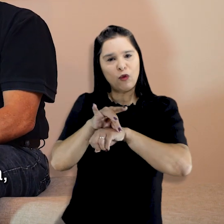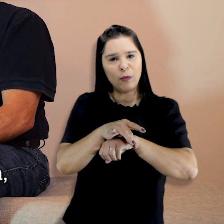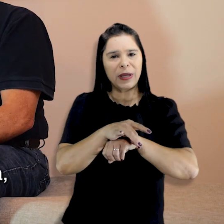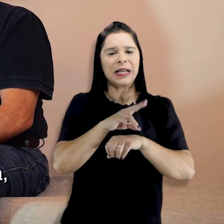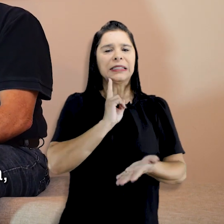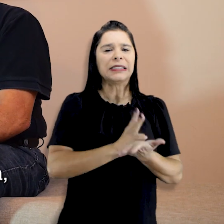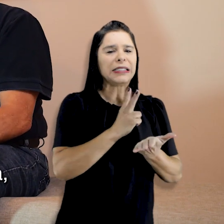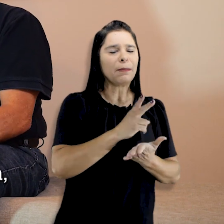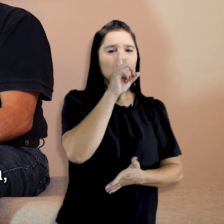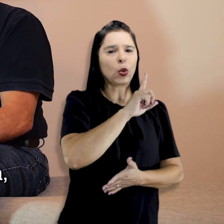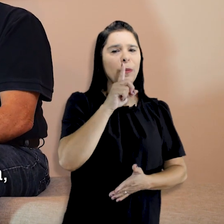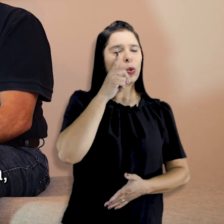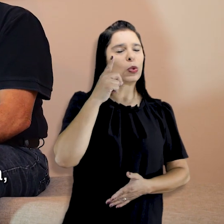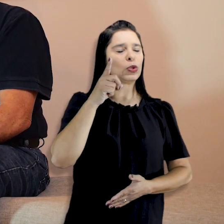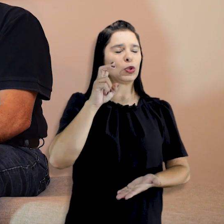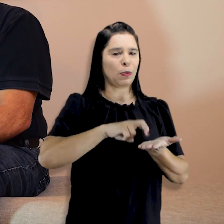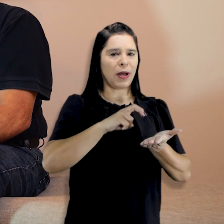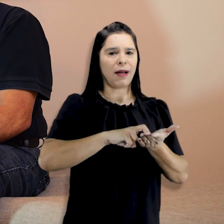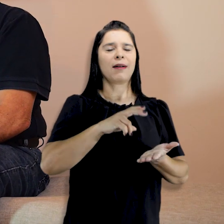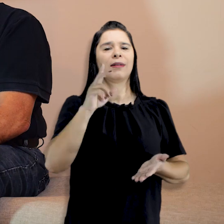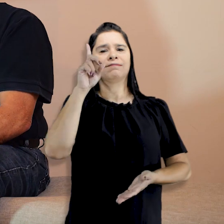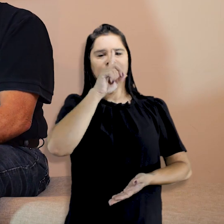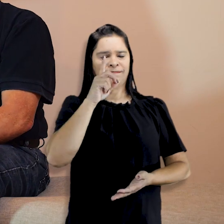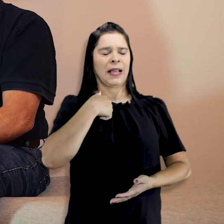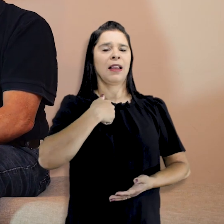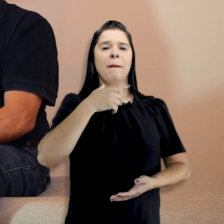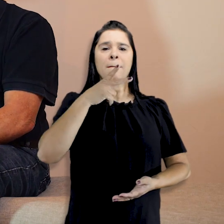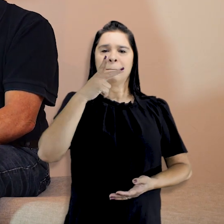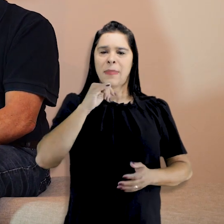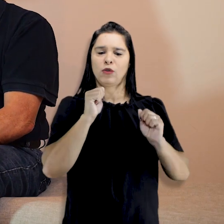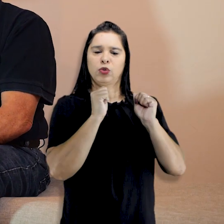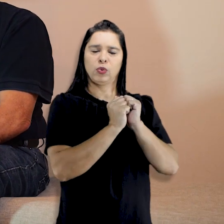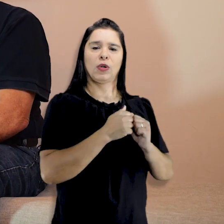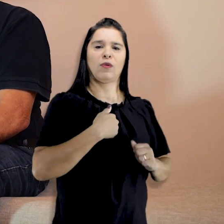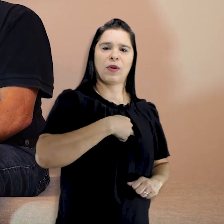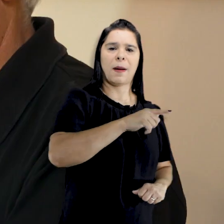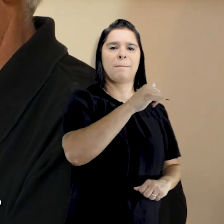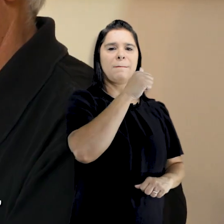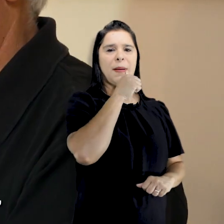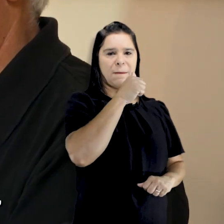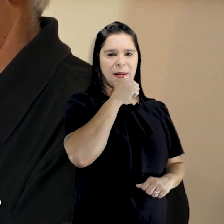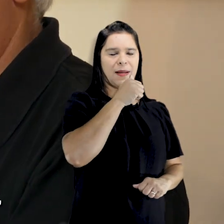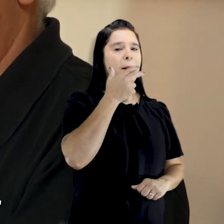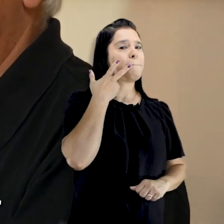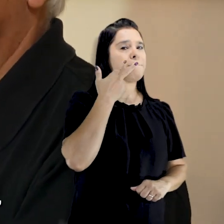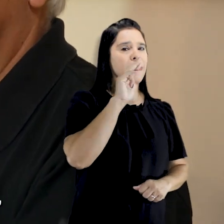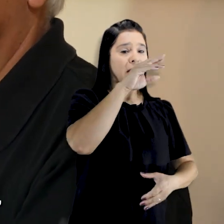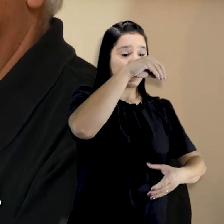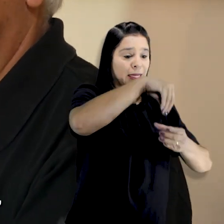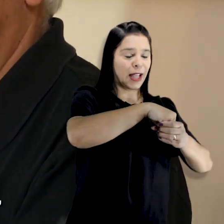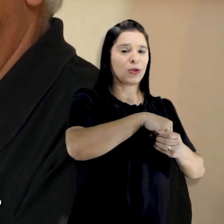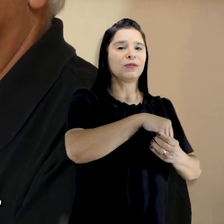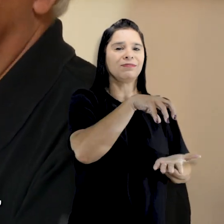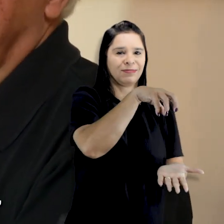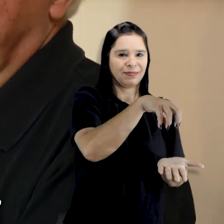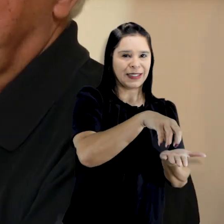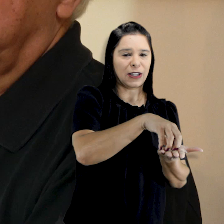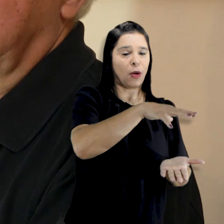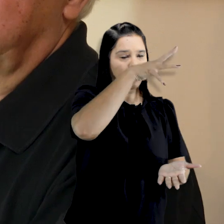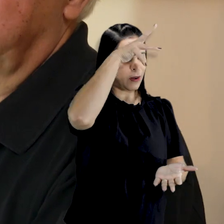meu pai, ele me levava, era um ritual, eu ia tomar um guaraná num bar que tinha dentro da estação. E ali os trens, eu entrava nos